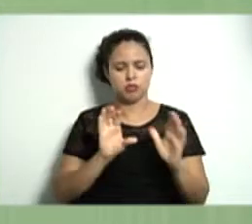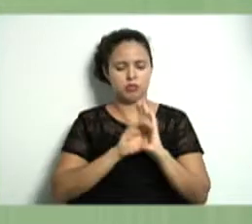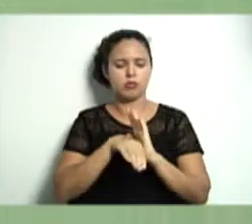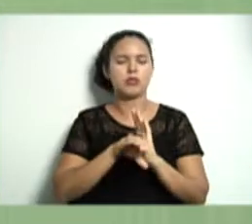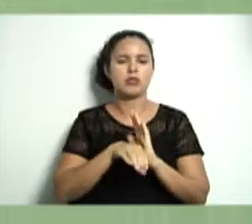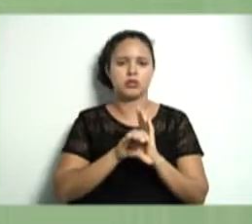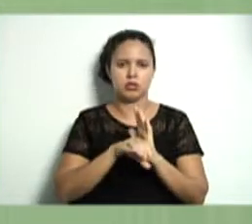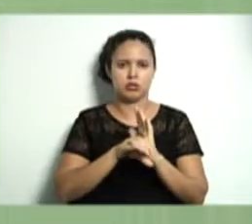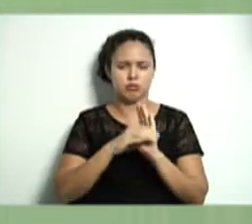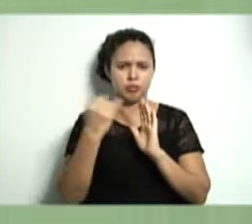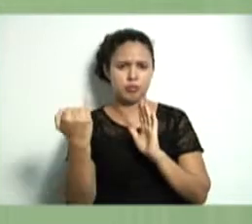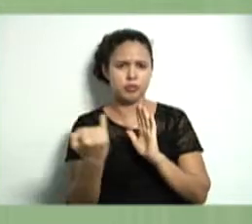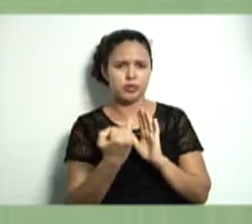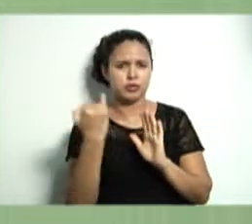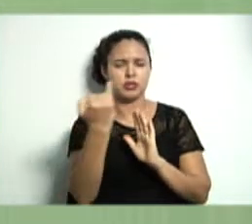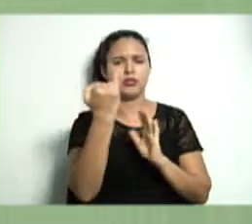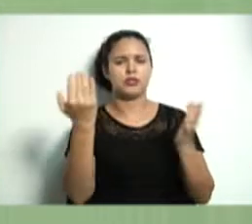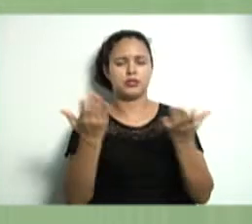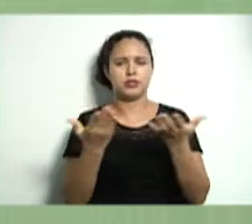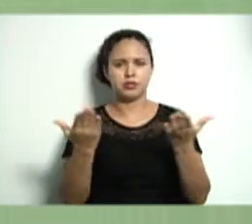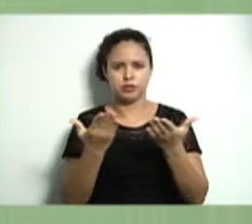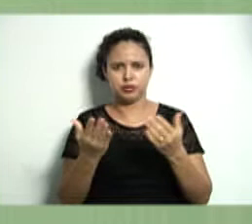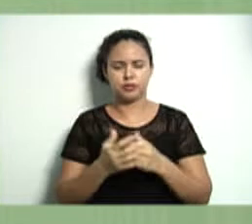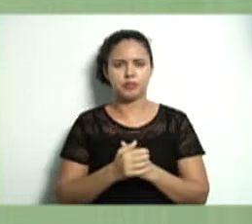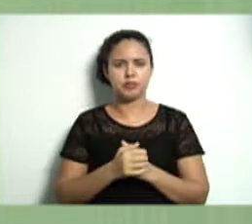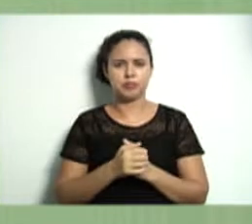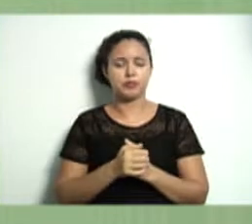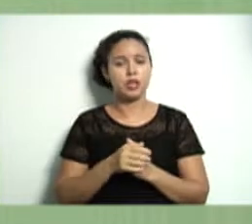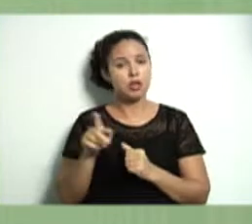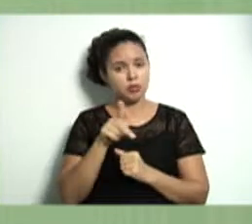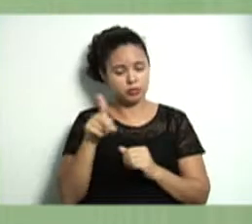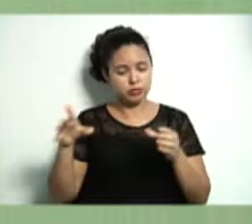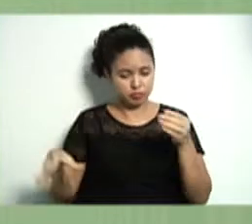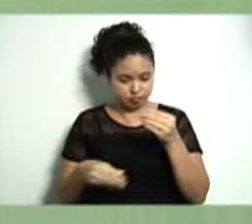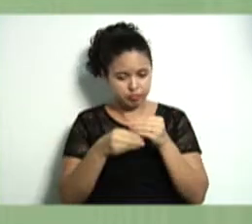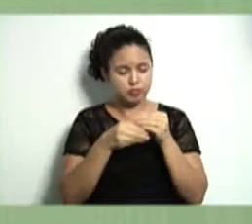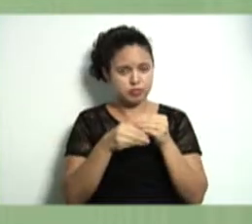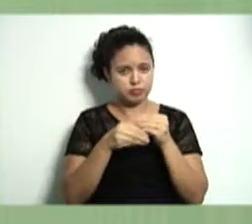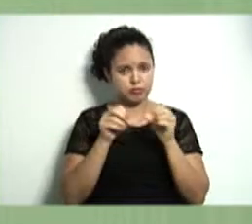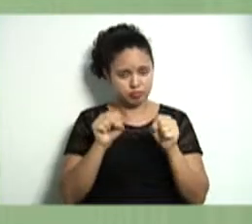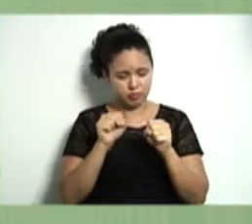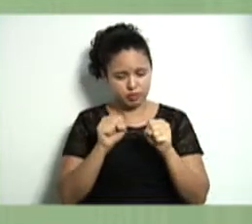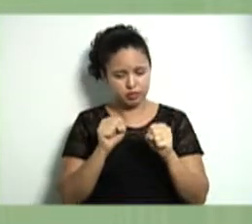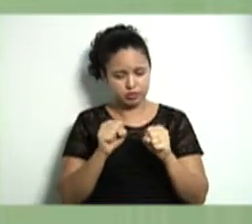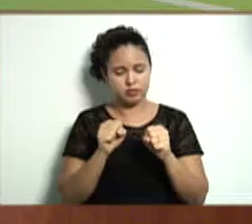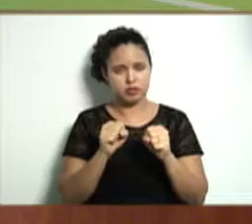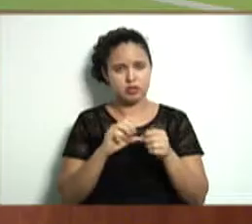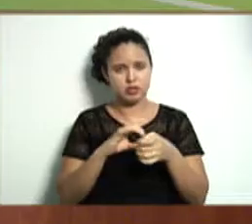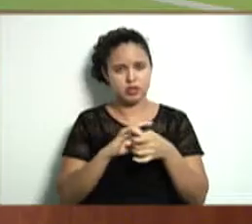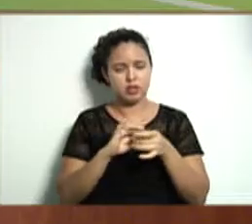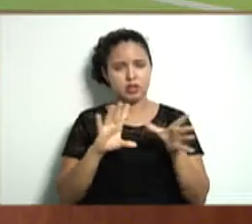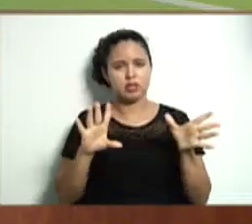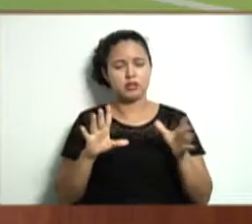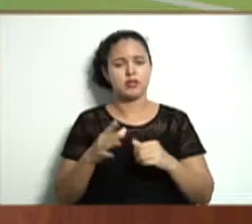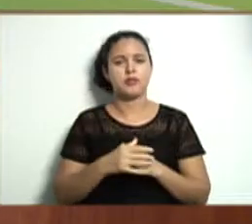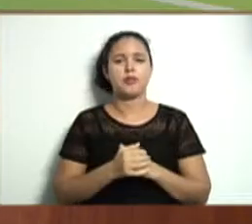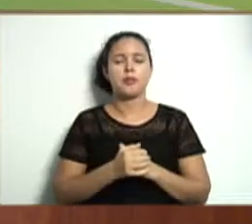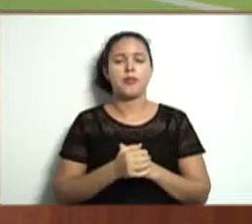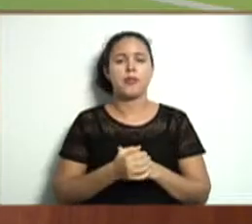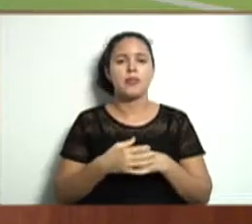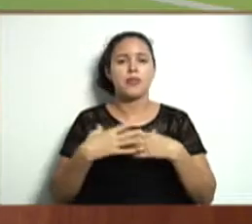conceitos mais importantes da aula. Professor, o senhor tem alguma intervenção para fazer? Isto, lembra que eu falei